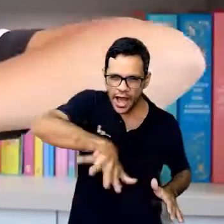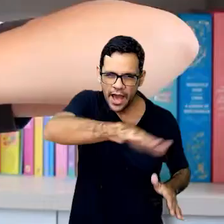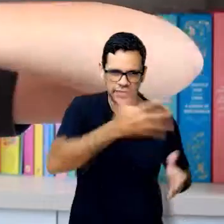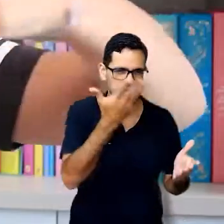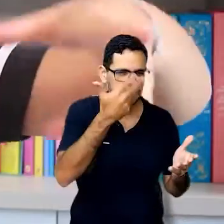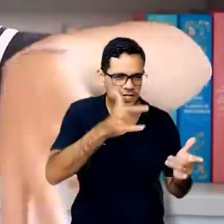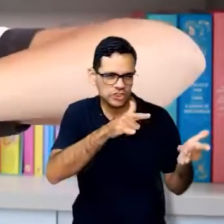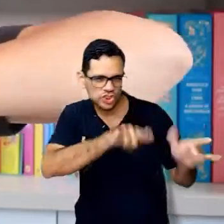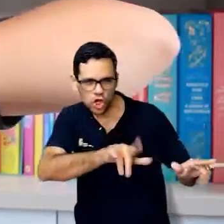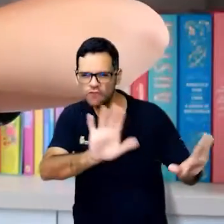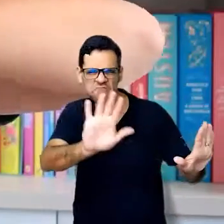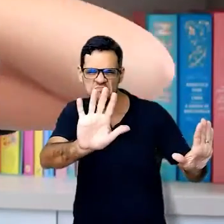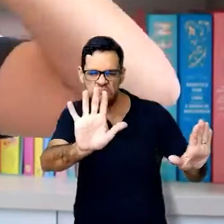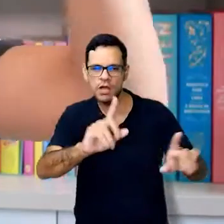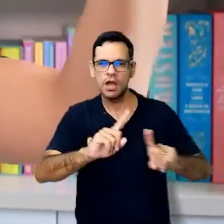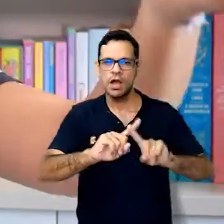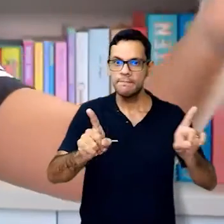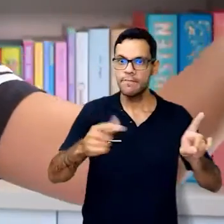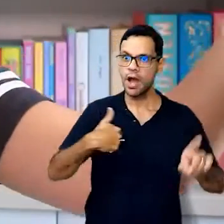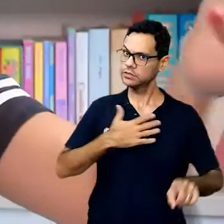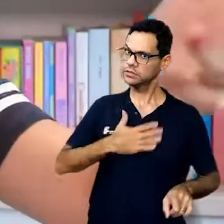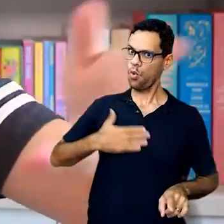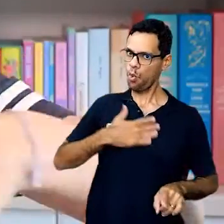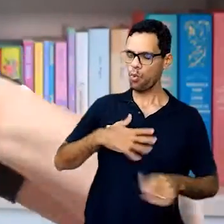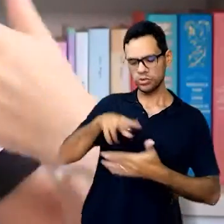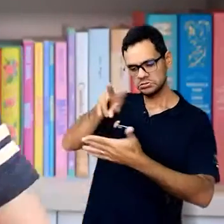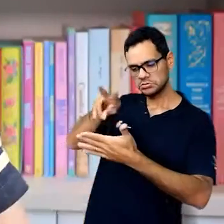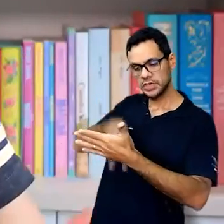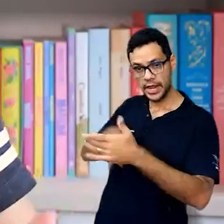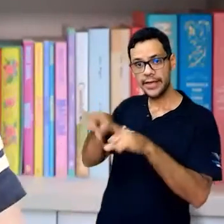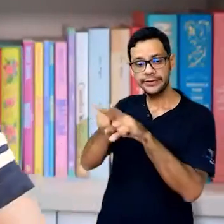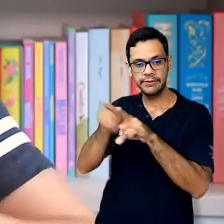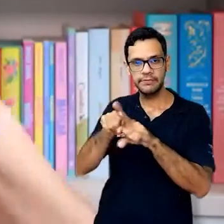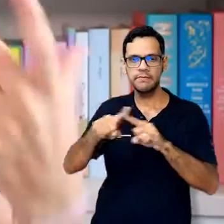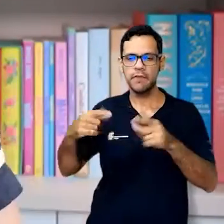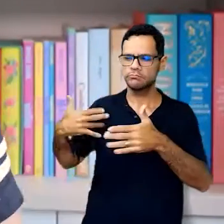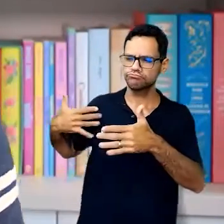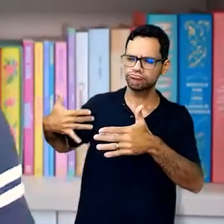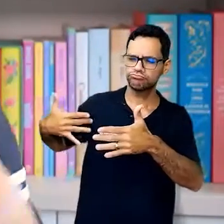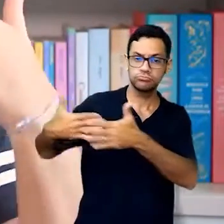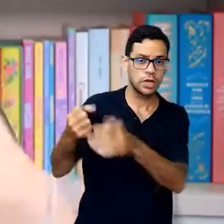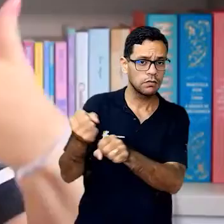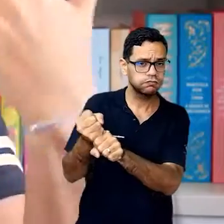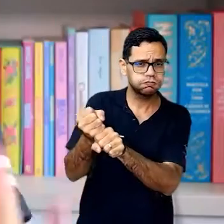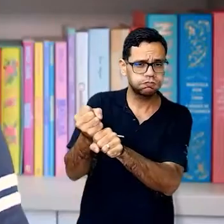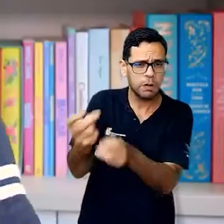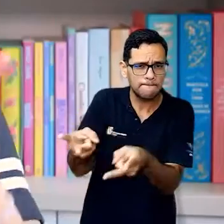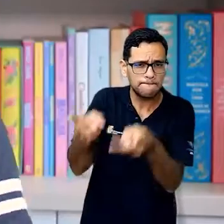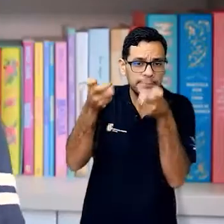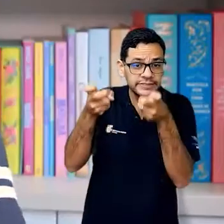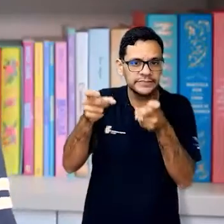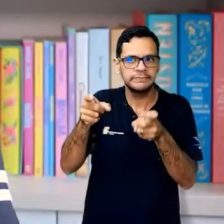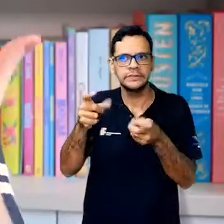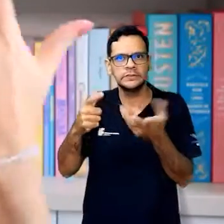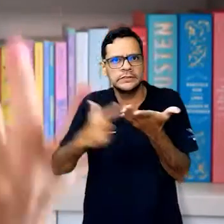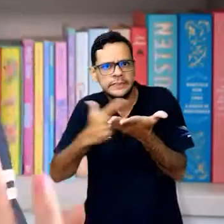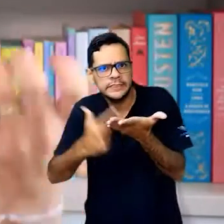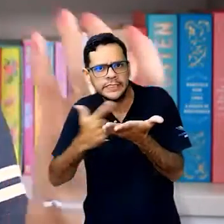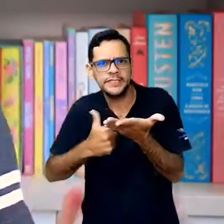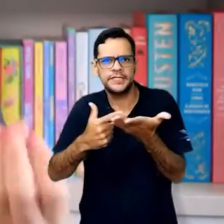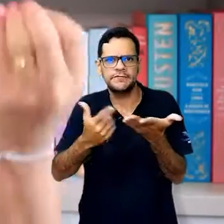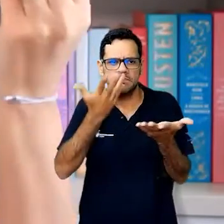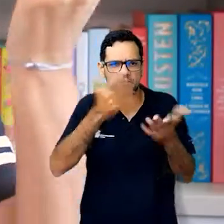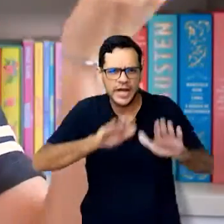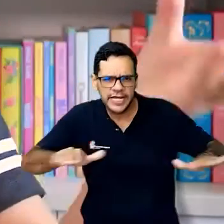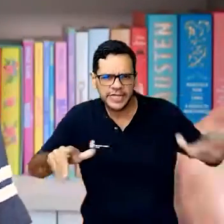tantos livros desse gênero, sabe? Eu nunca nem imaginei que fosse ser um gênero favorito pra mim, assim, um dos que eu mais leio. Mas ao longo dos anos eu fui percebendo que